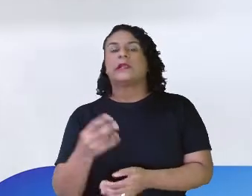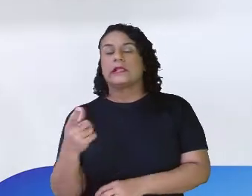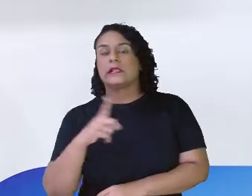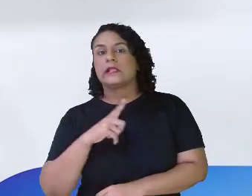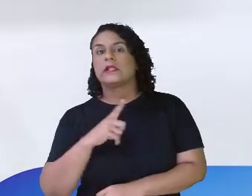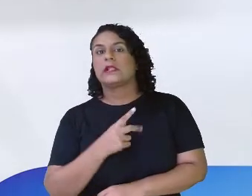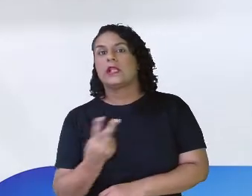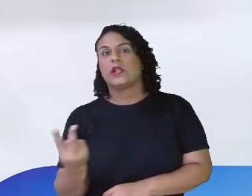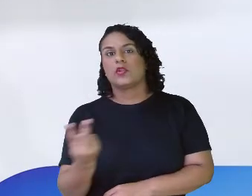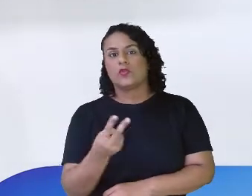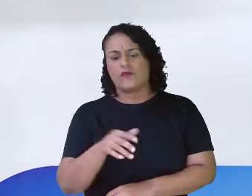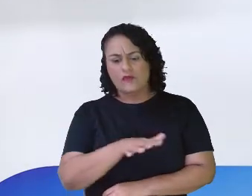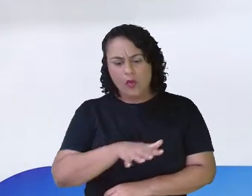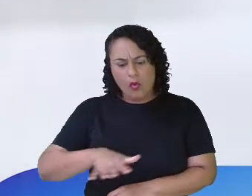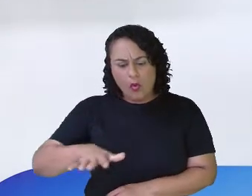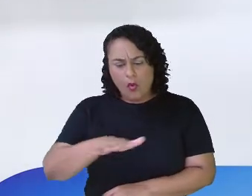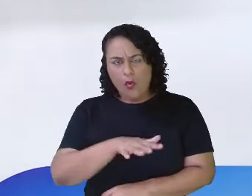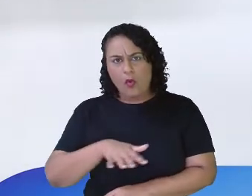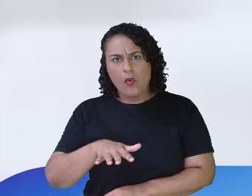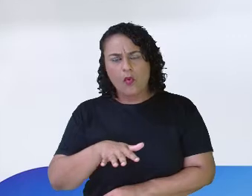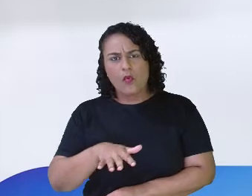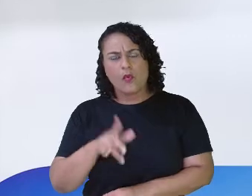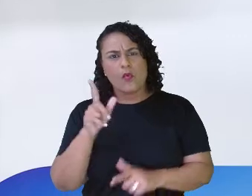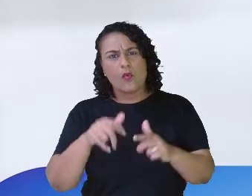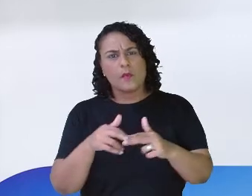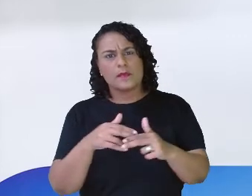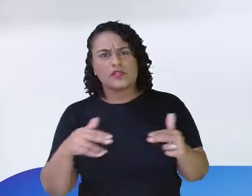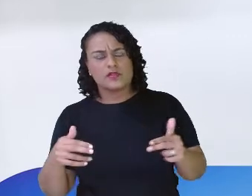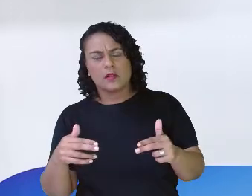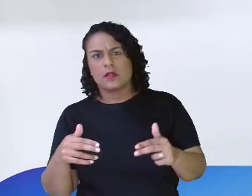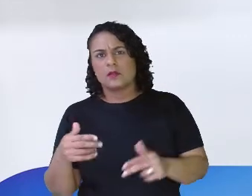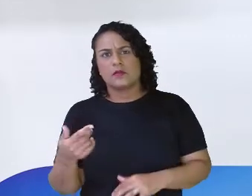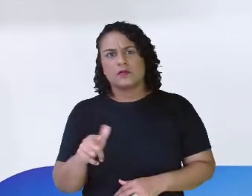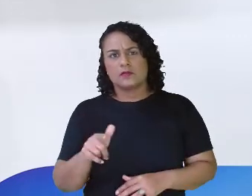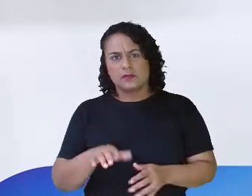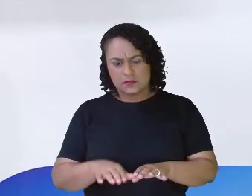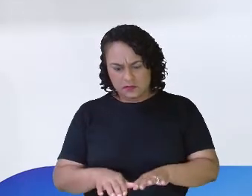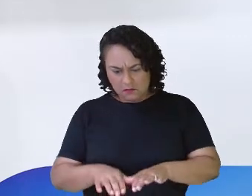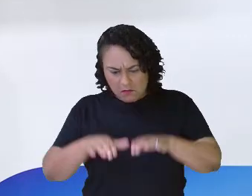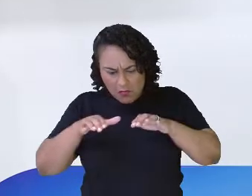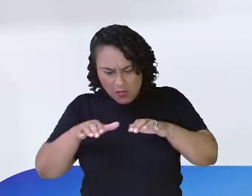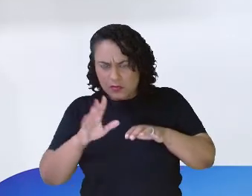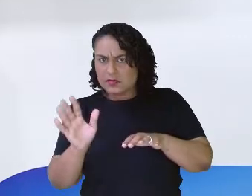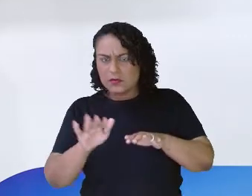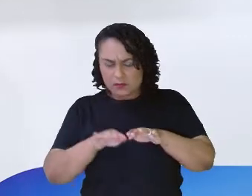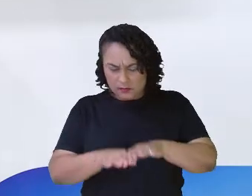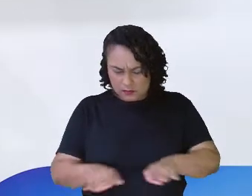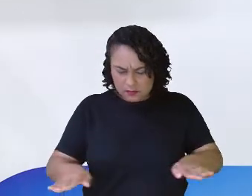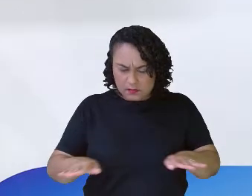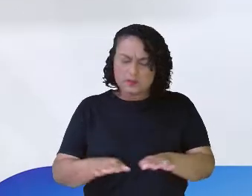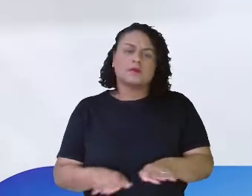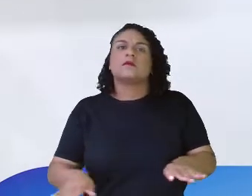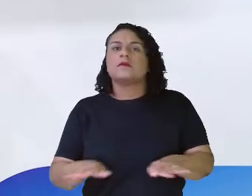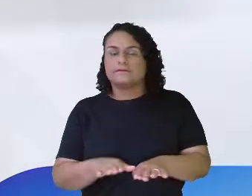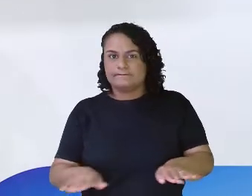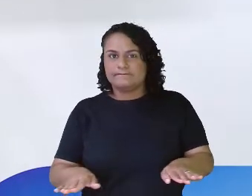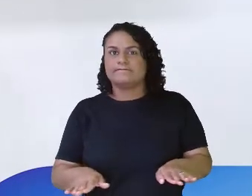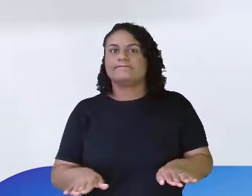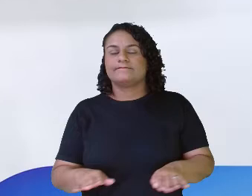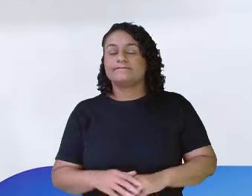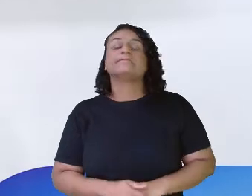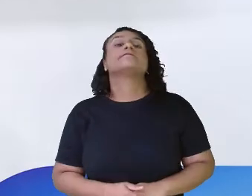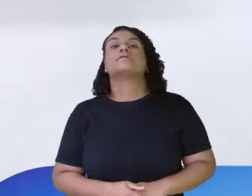bidimensionais, de formas planas. O objeto, ele não sai do plano. No caso dos sólidos,